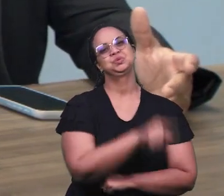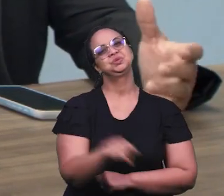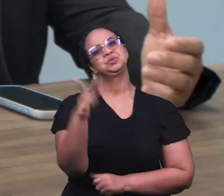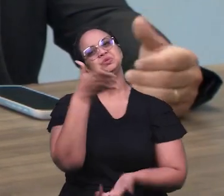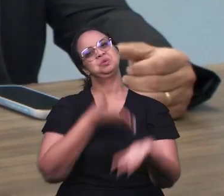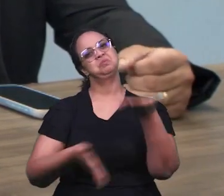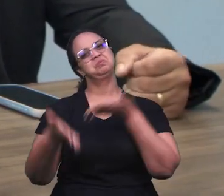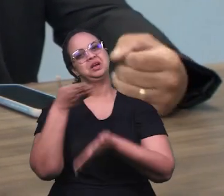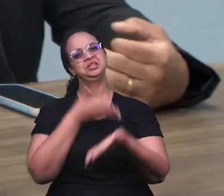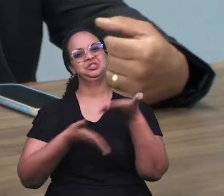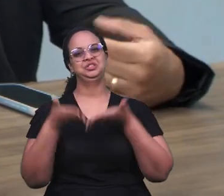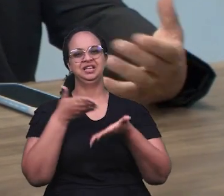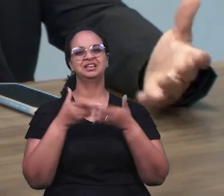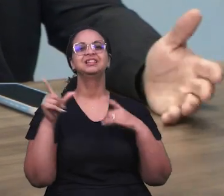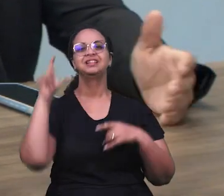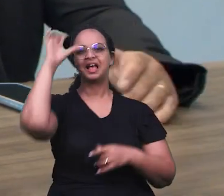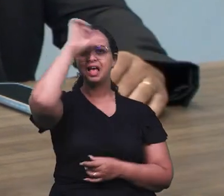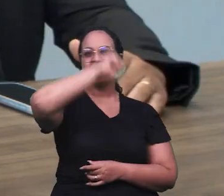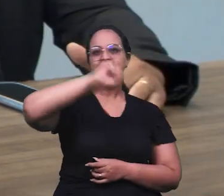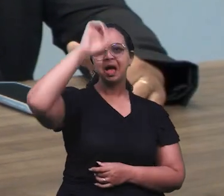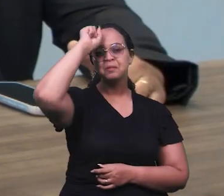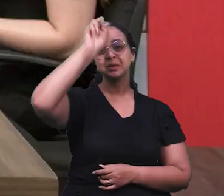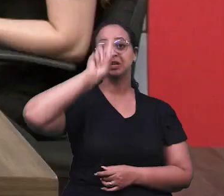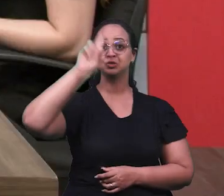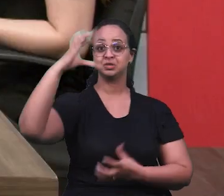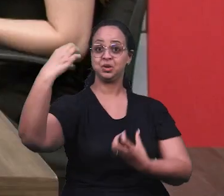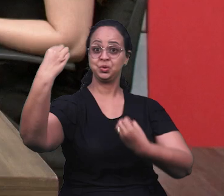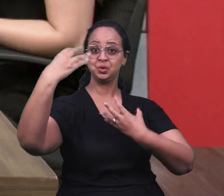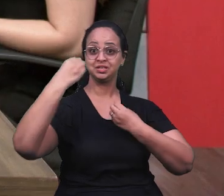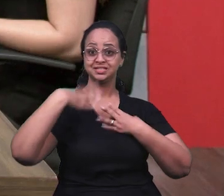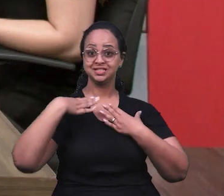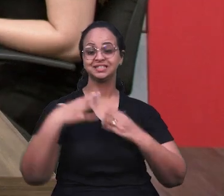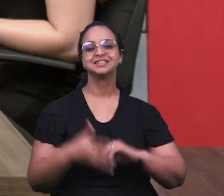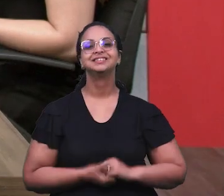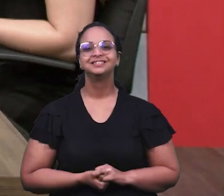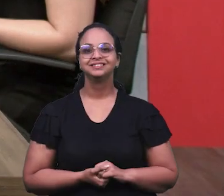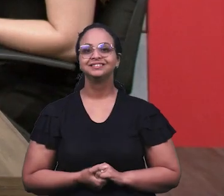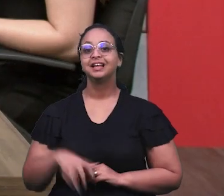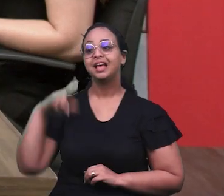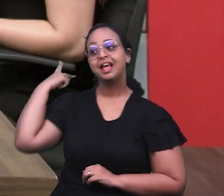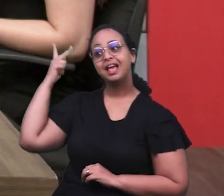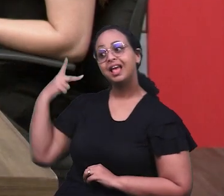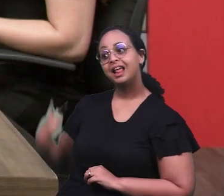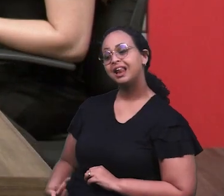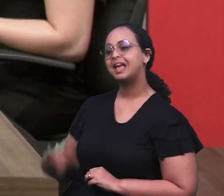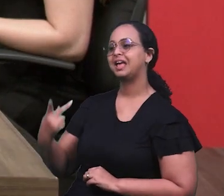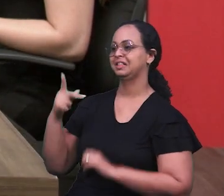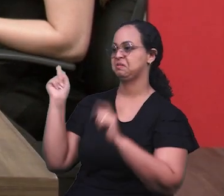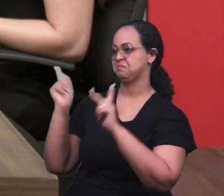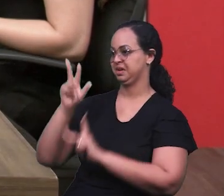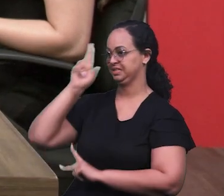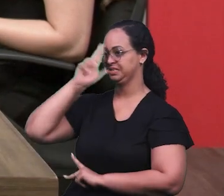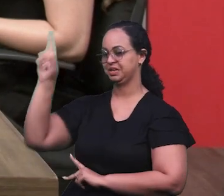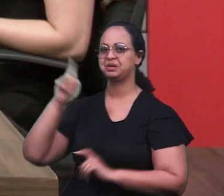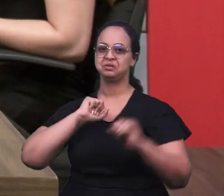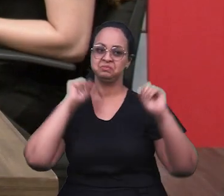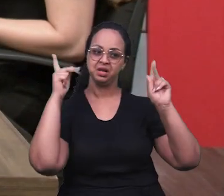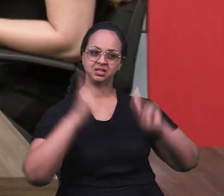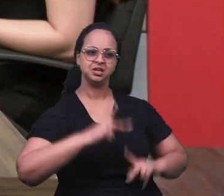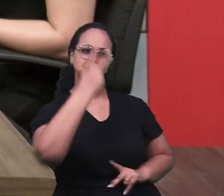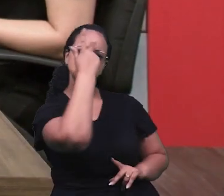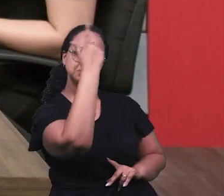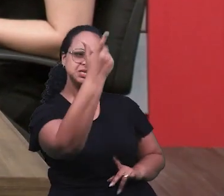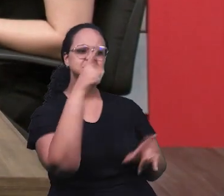gente aprende e que o Senhor nos ensina, Amém. Helena, muito obrigada, minha flor, Pai do Senhor. Pai do Senhor, Priscila, Pai do Senhor,